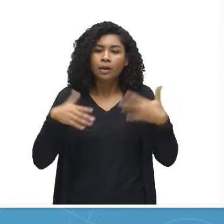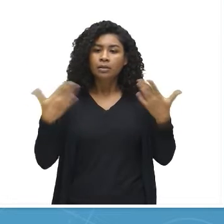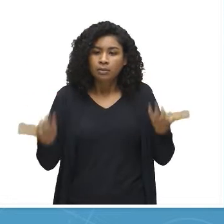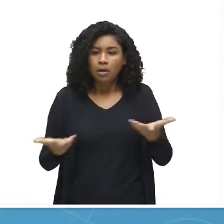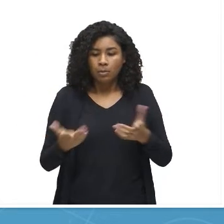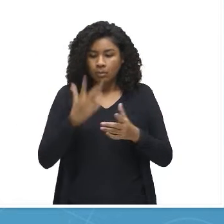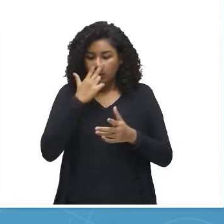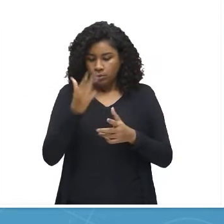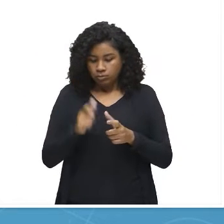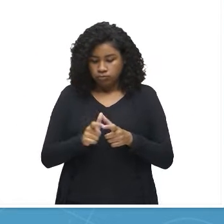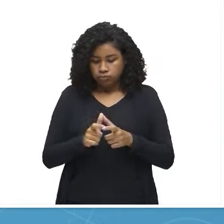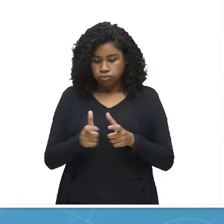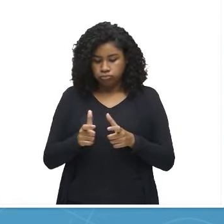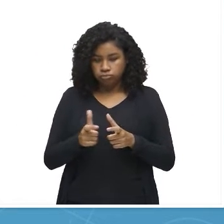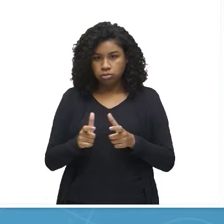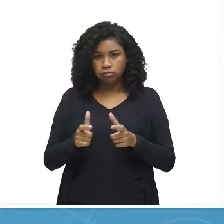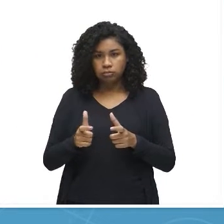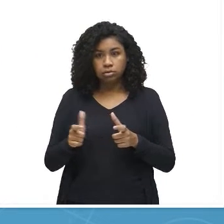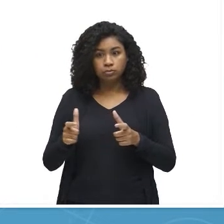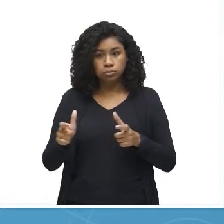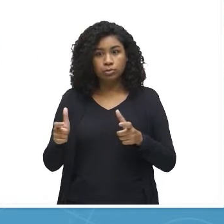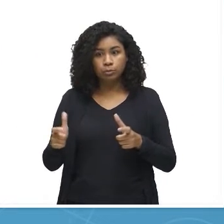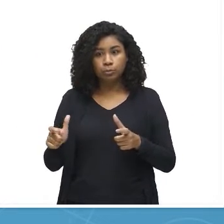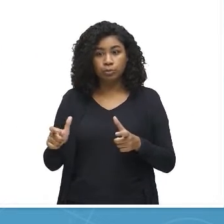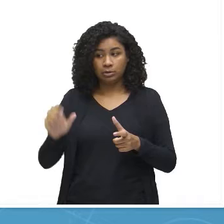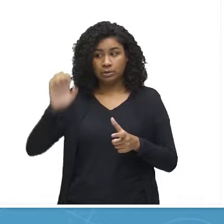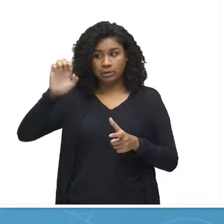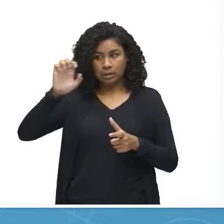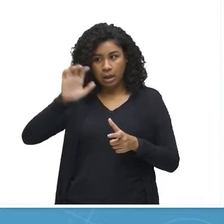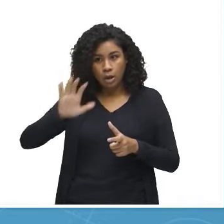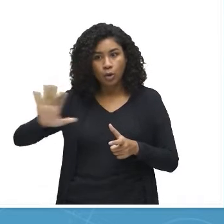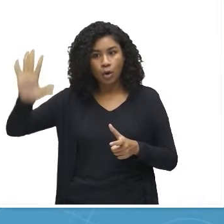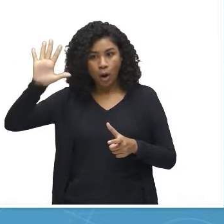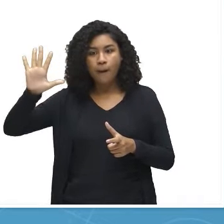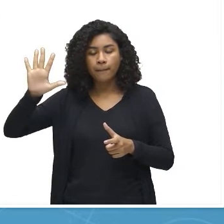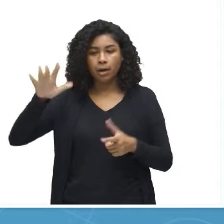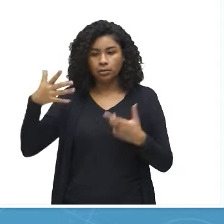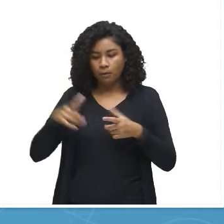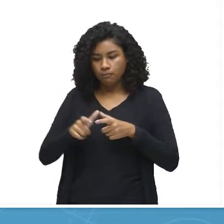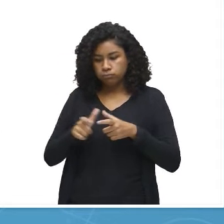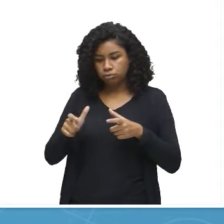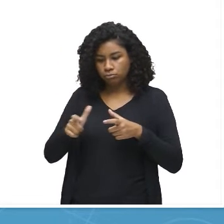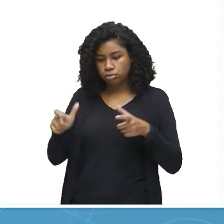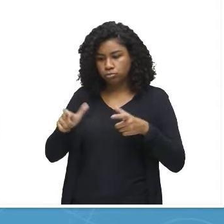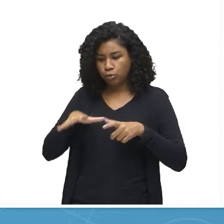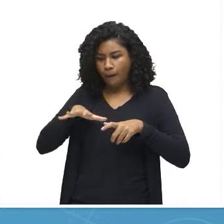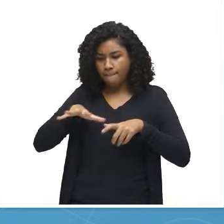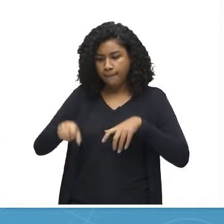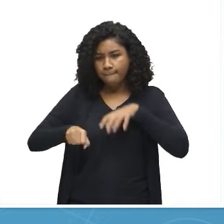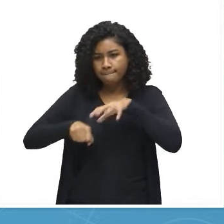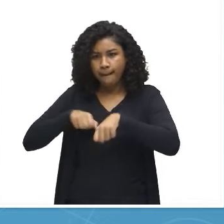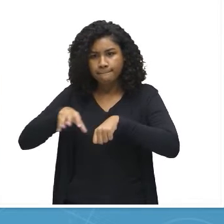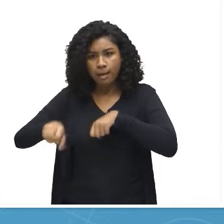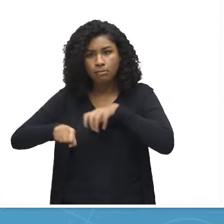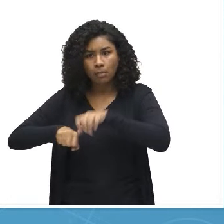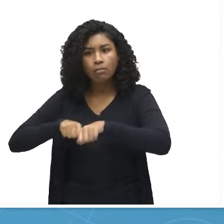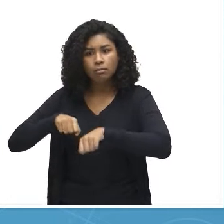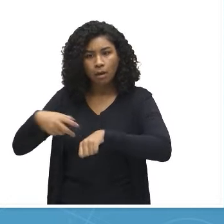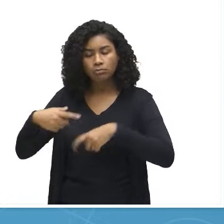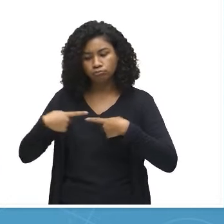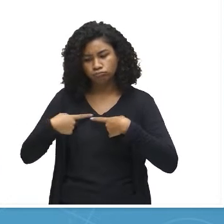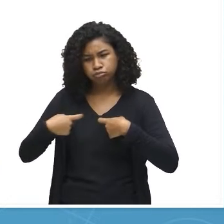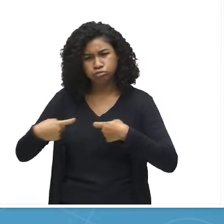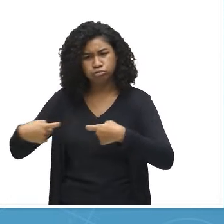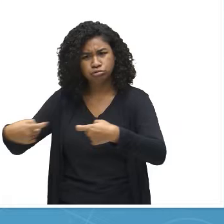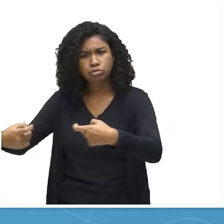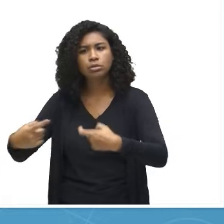da Europa num processo de expansão através da guerra, da pilhagem. E aqui o Carlos Martel vai dizer, opa, aqui na